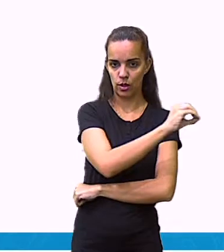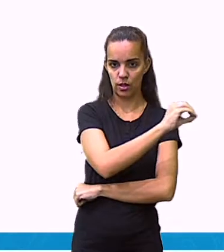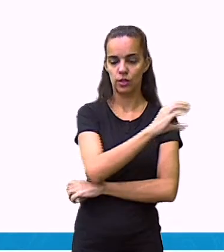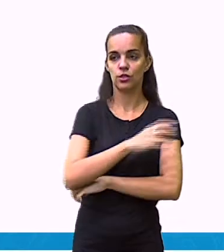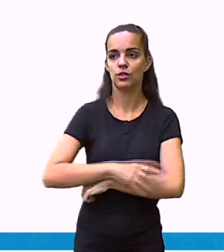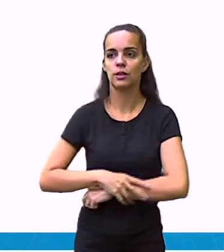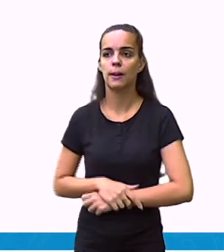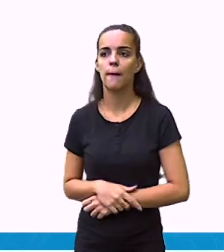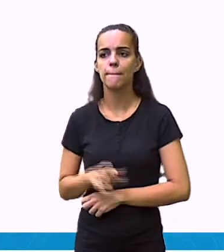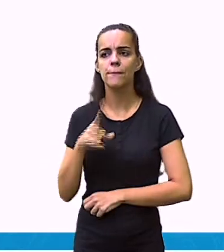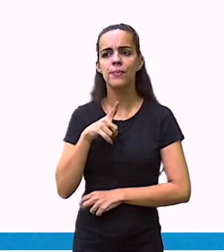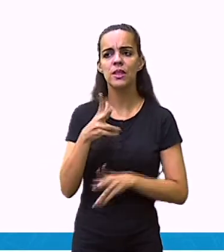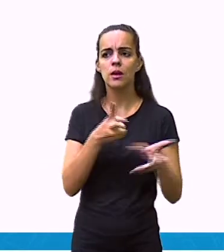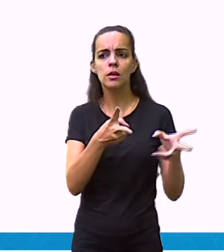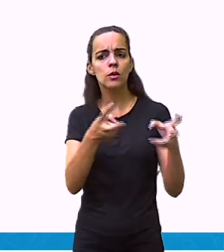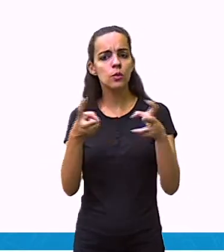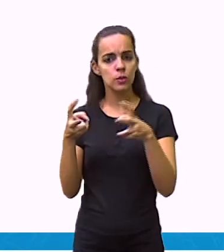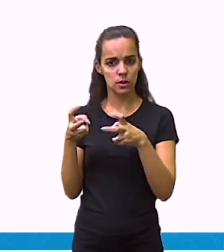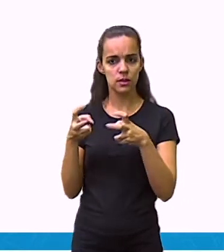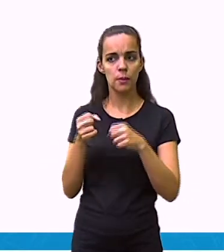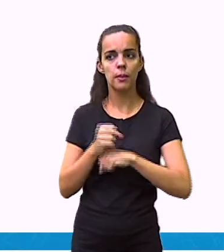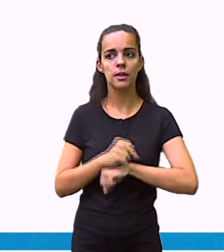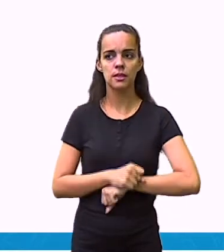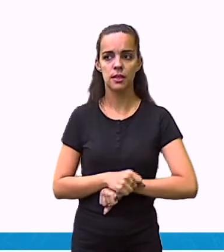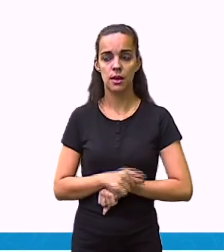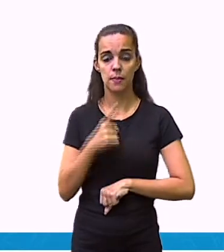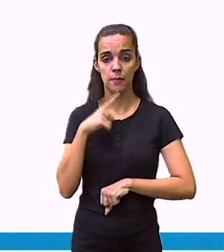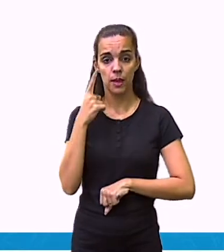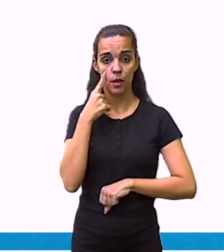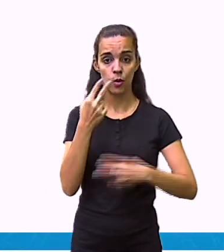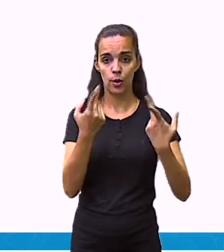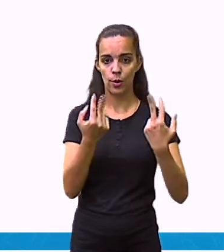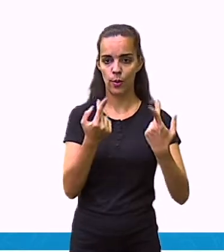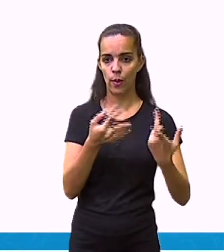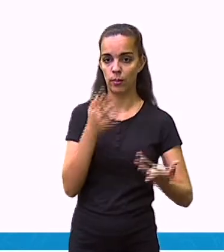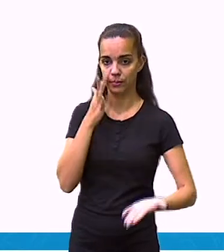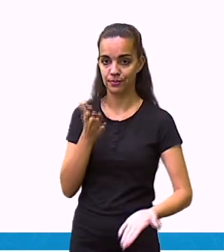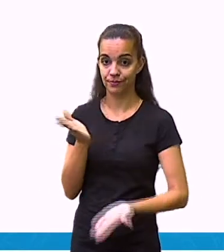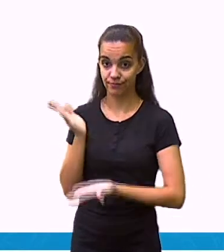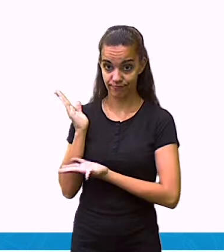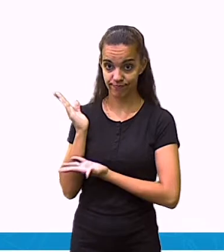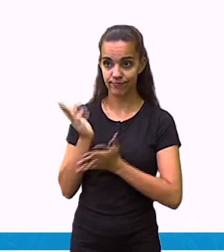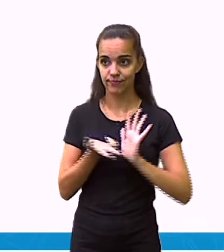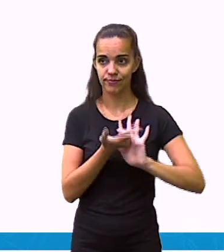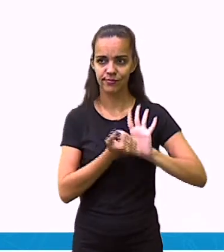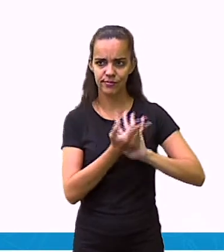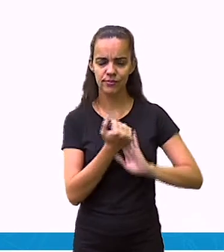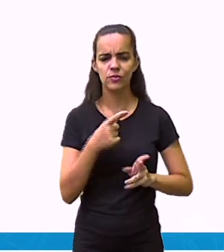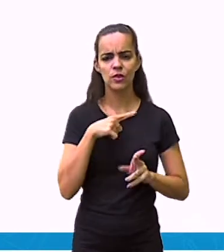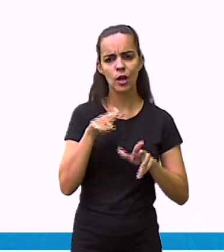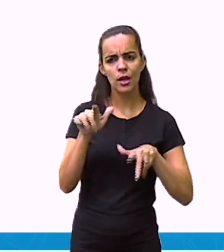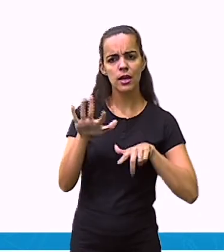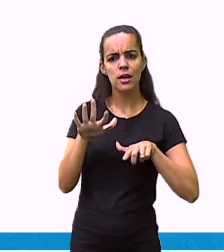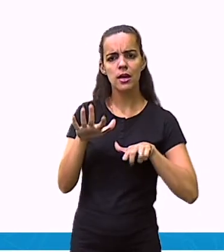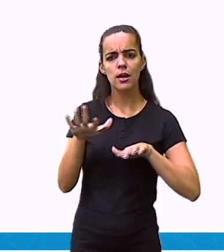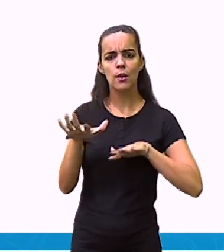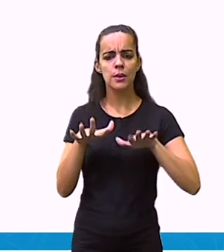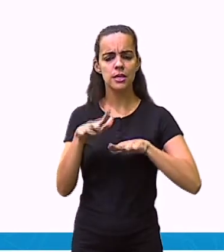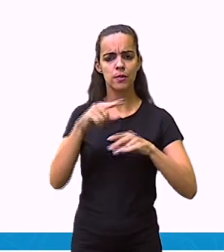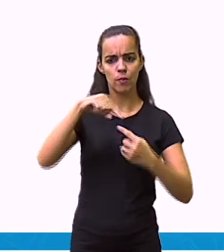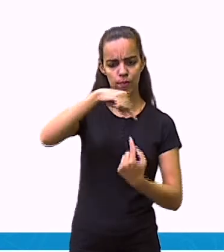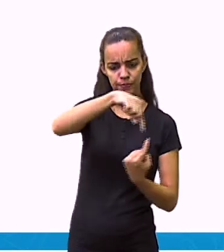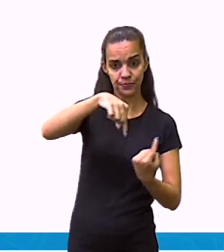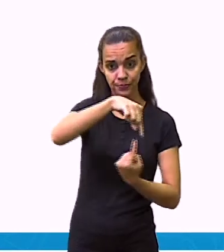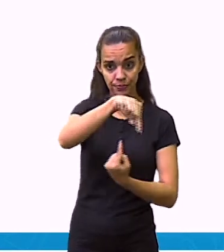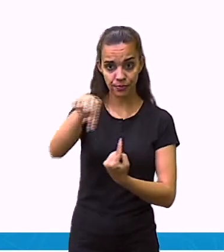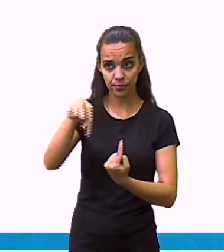pode observar nesta imagem. Perceba que, devido ao movimento de rotação